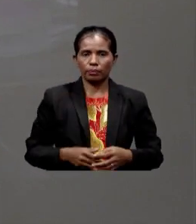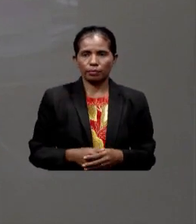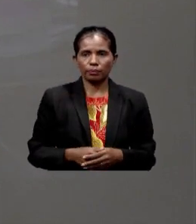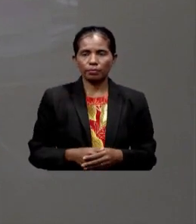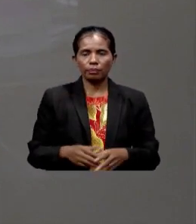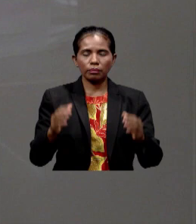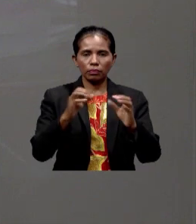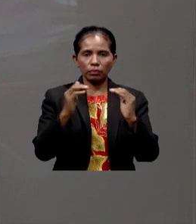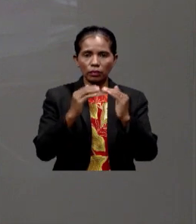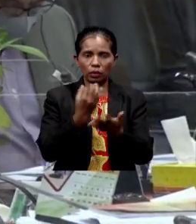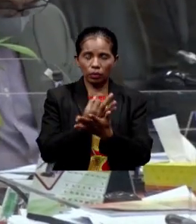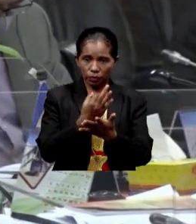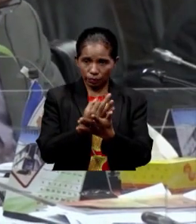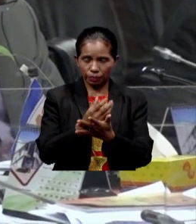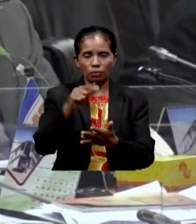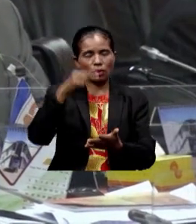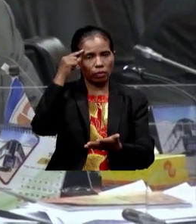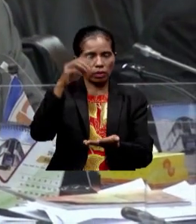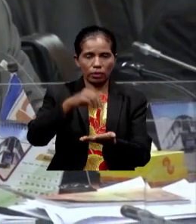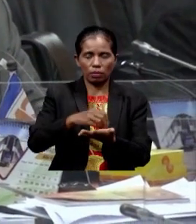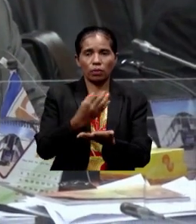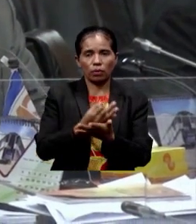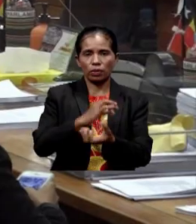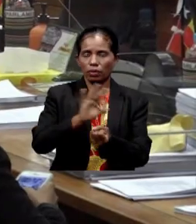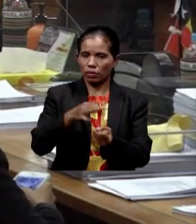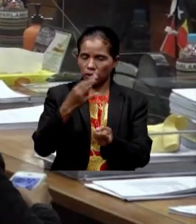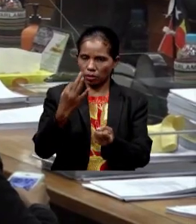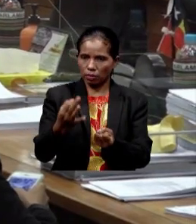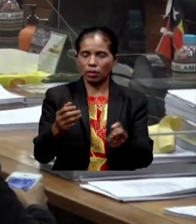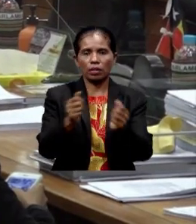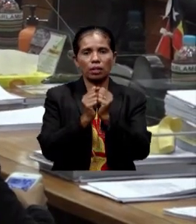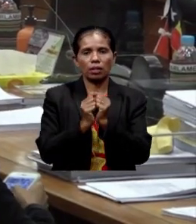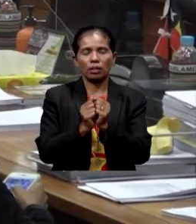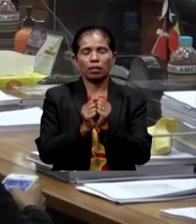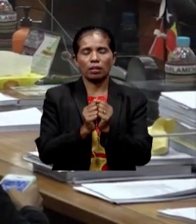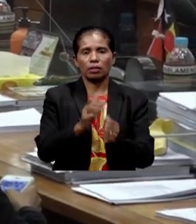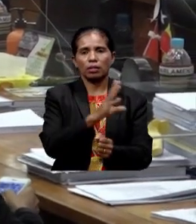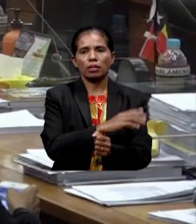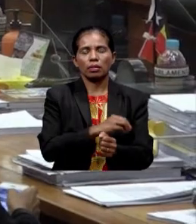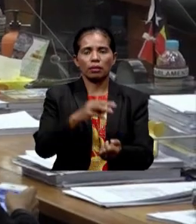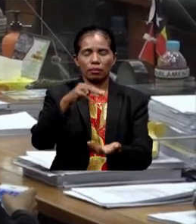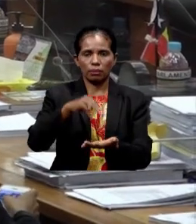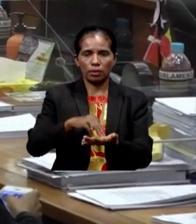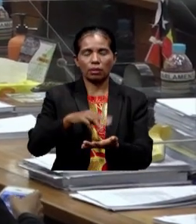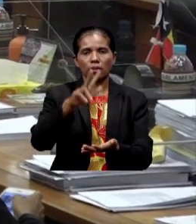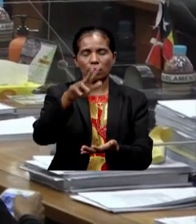Enquanto total orçamento nebe governo aloca ba fundo COVID-19 ne hamoto dólar americano milhão